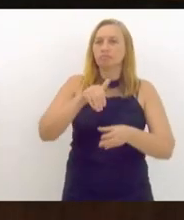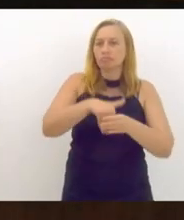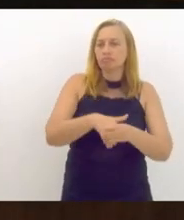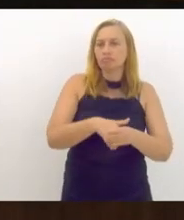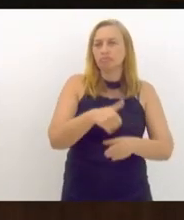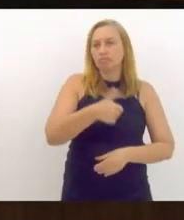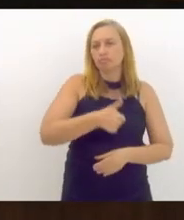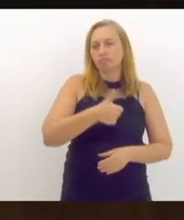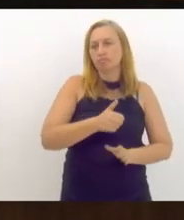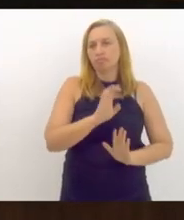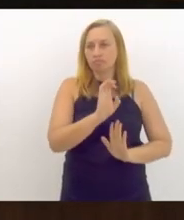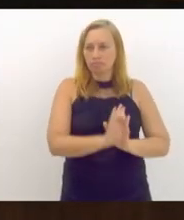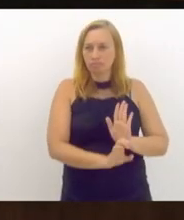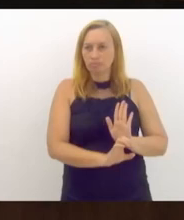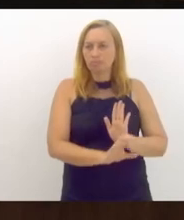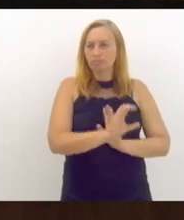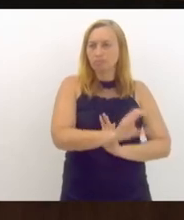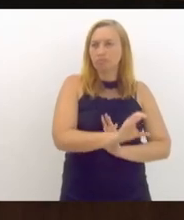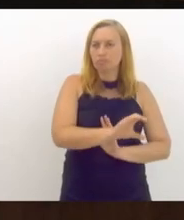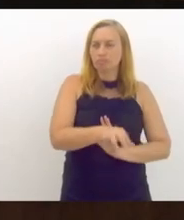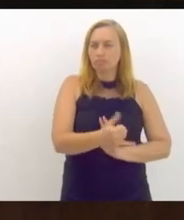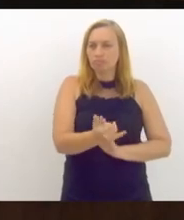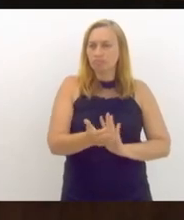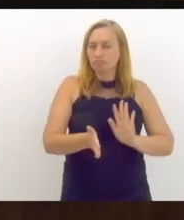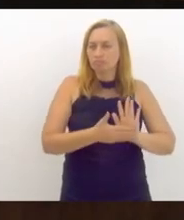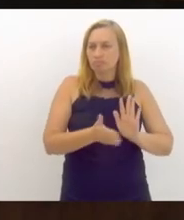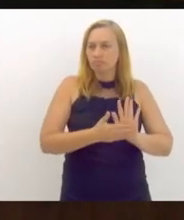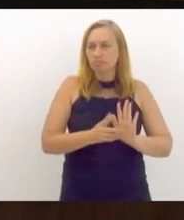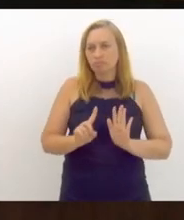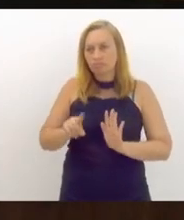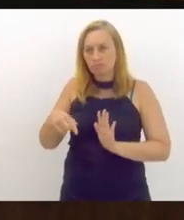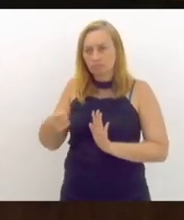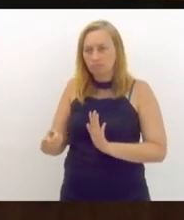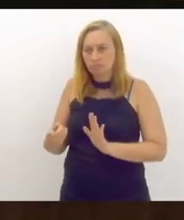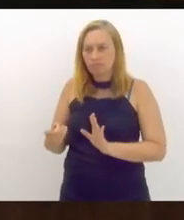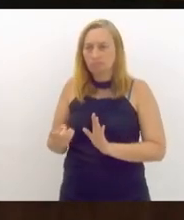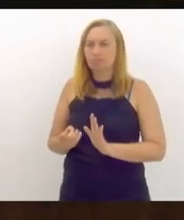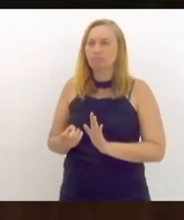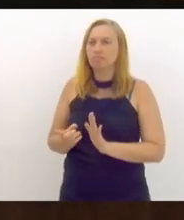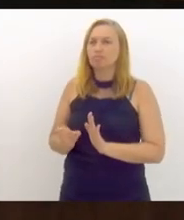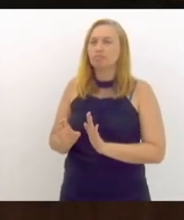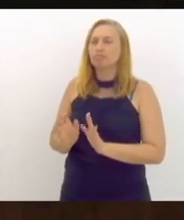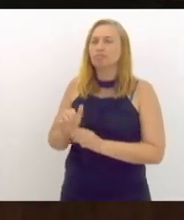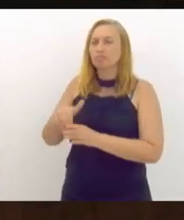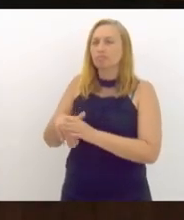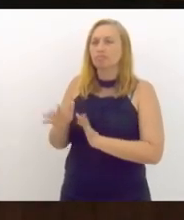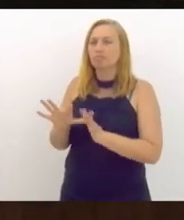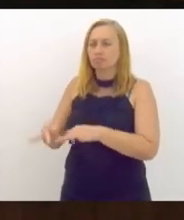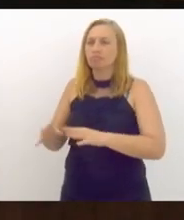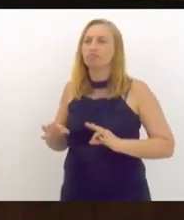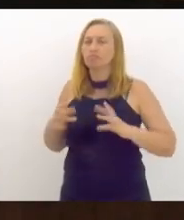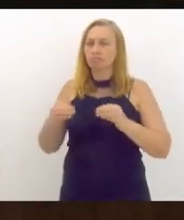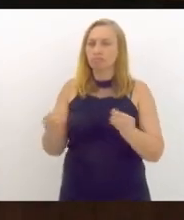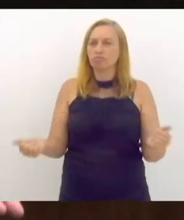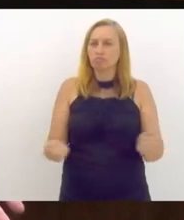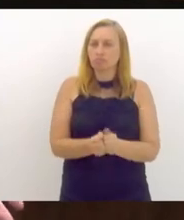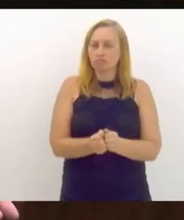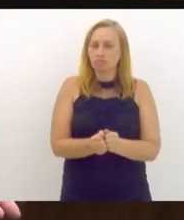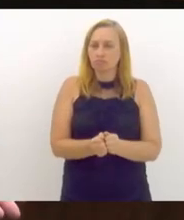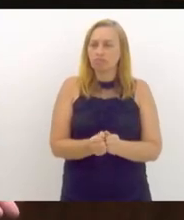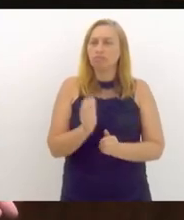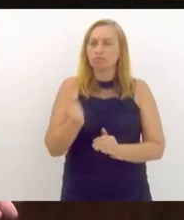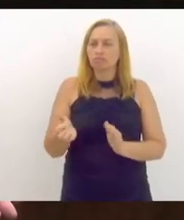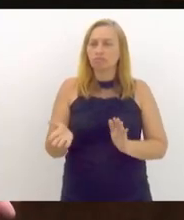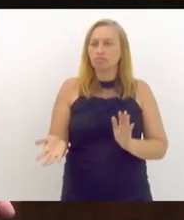emenda proposta pela CCJ e depois vota a redação final ou vota tudo junto, já com a emenda da